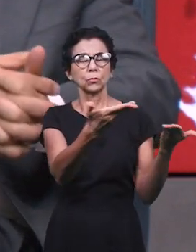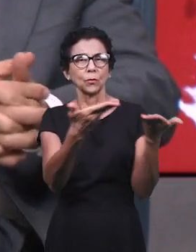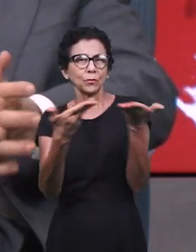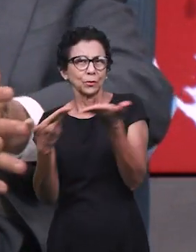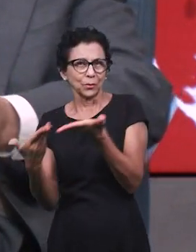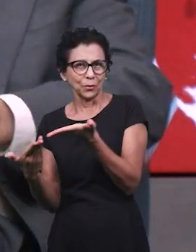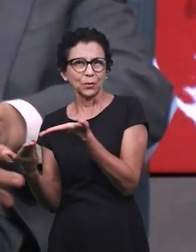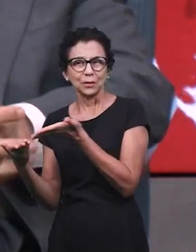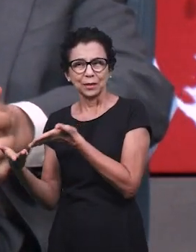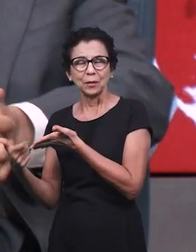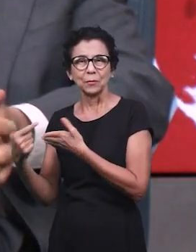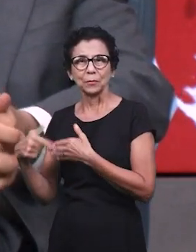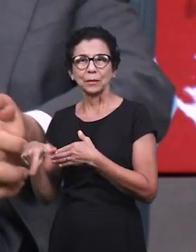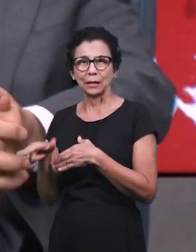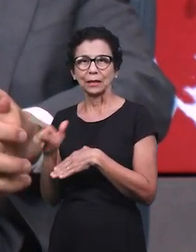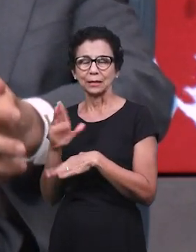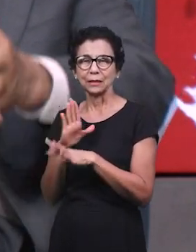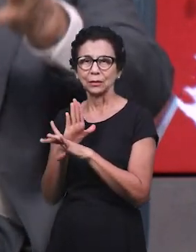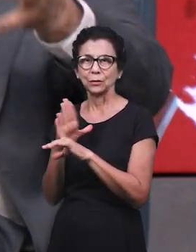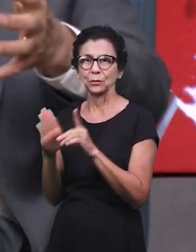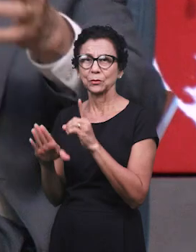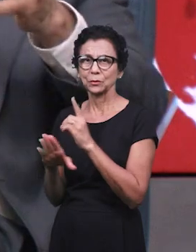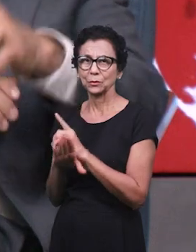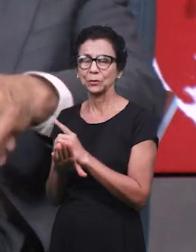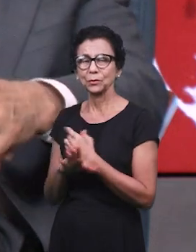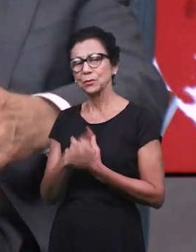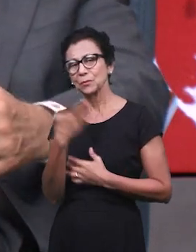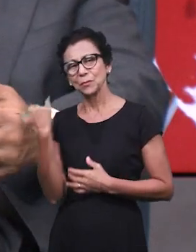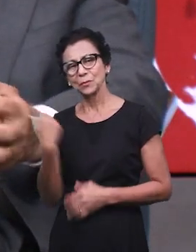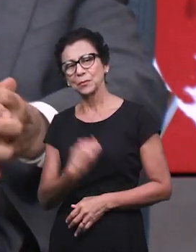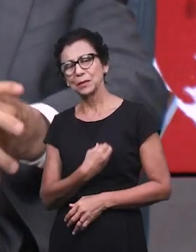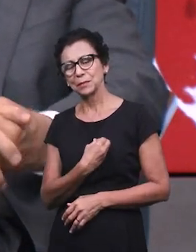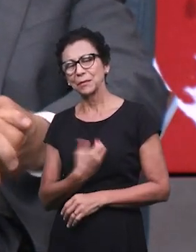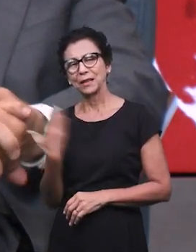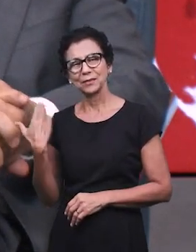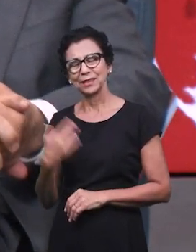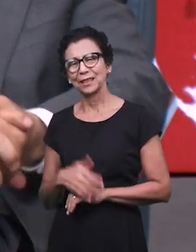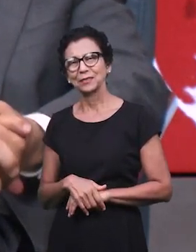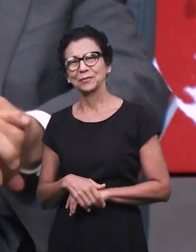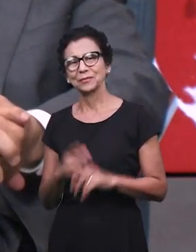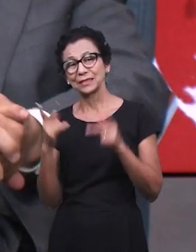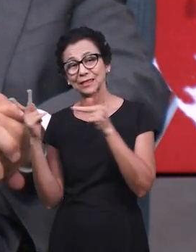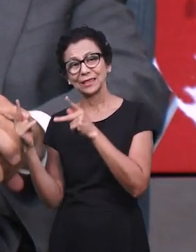convite dos outros colegas, que eram da igreja, para participar daquele culto.